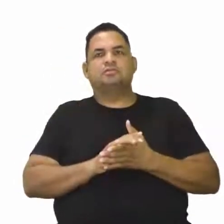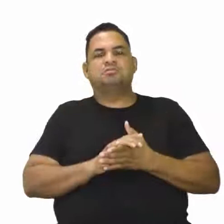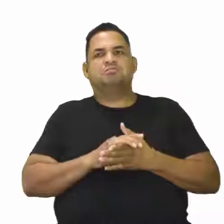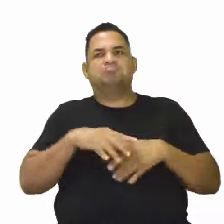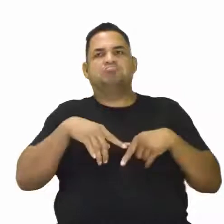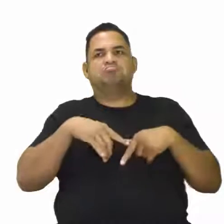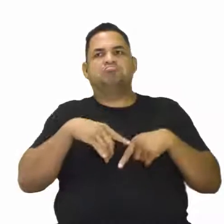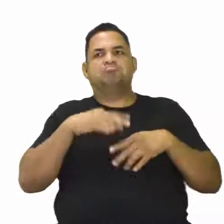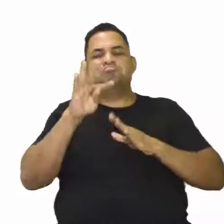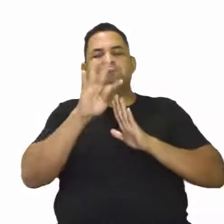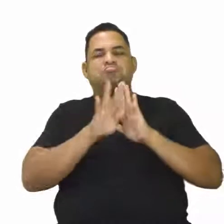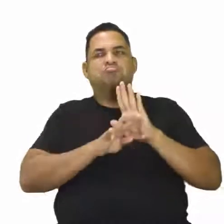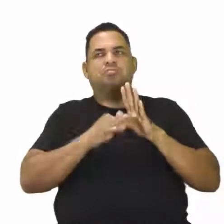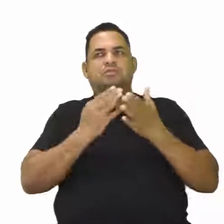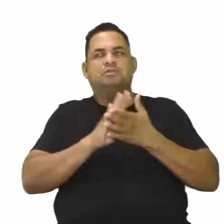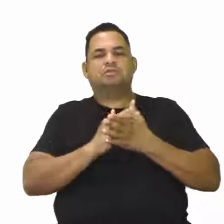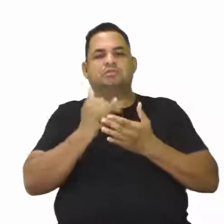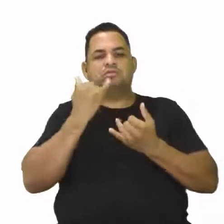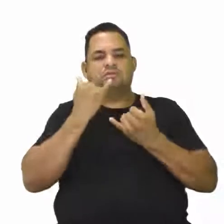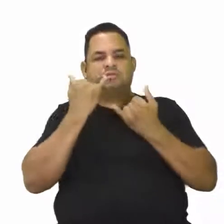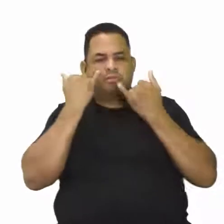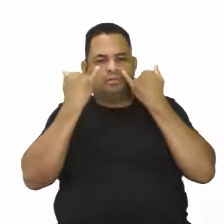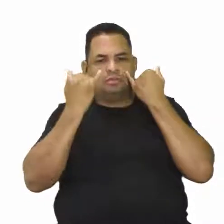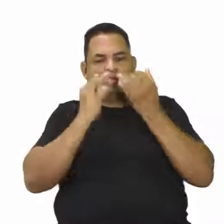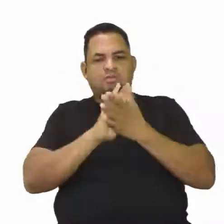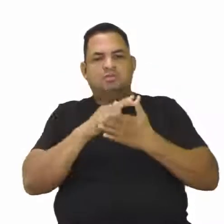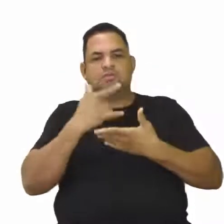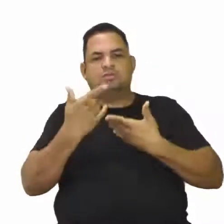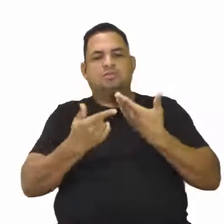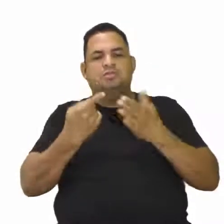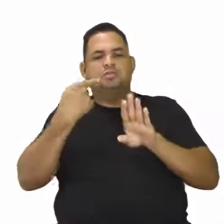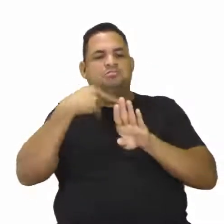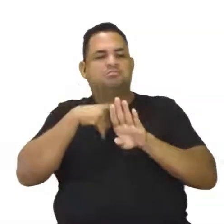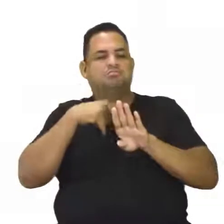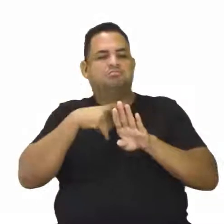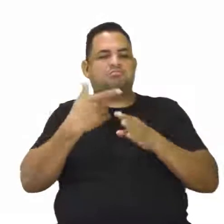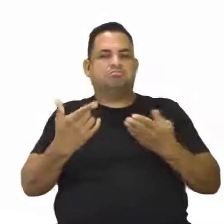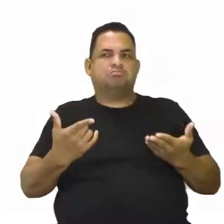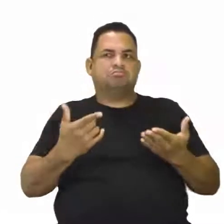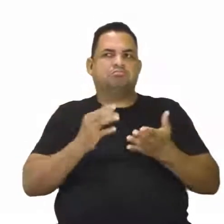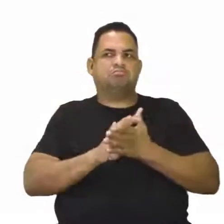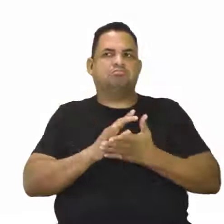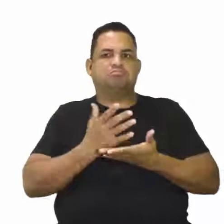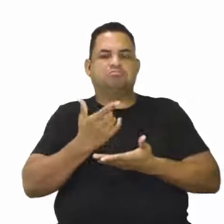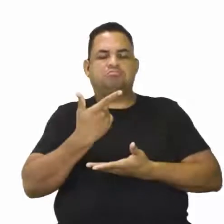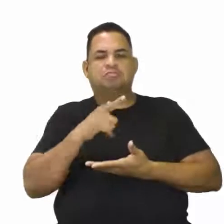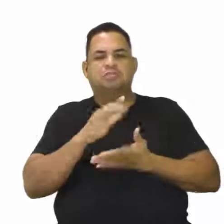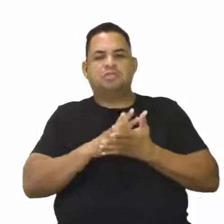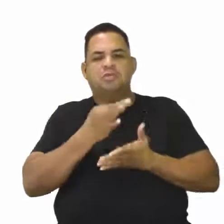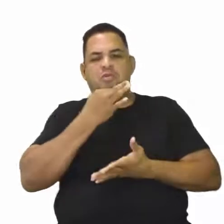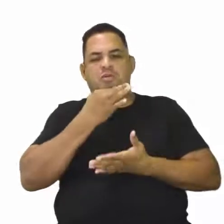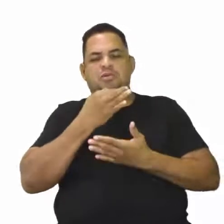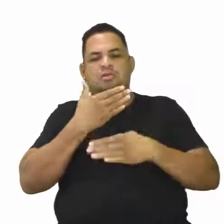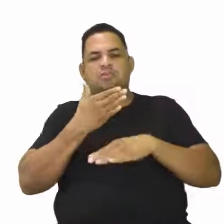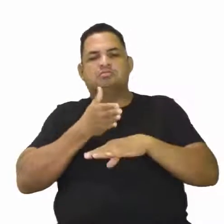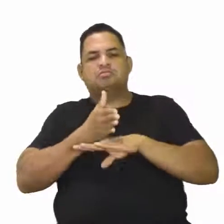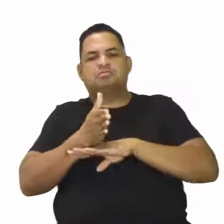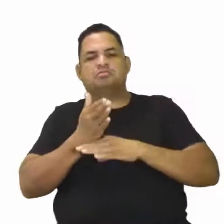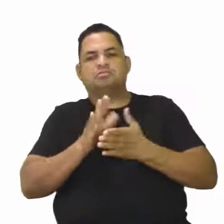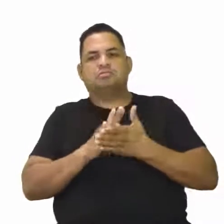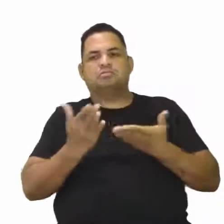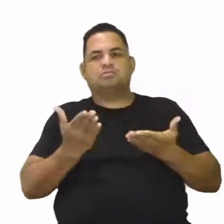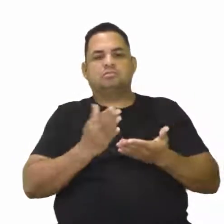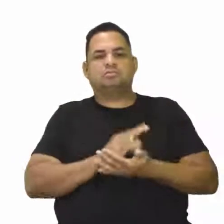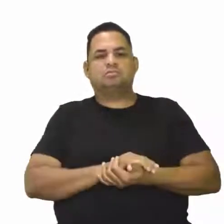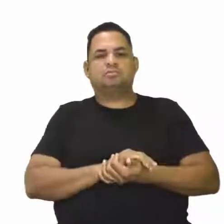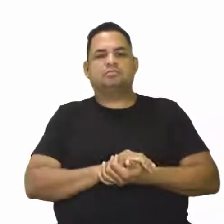que lembrar o seguinte: como nós não temos a subjetividade, ou seja, a nossa opinião de forma direta dada ali